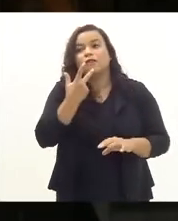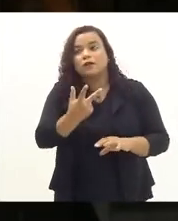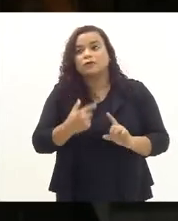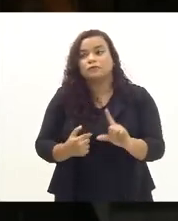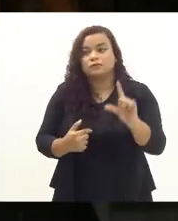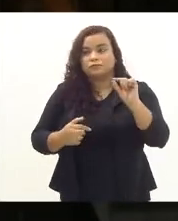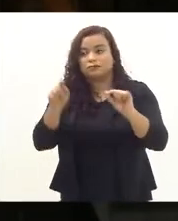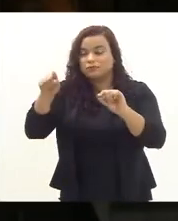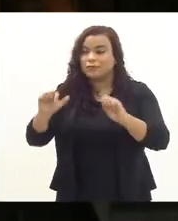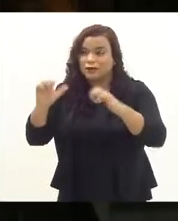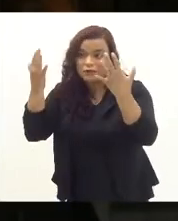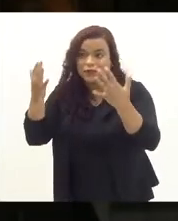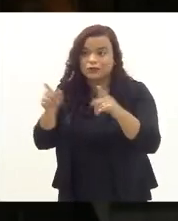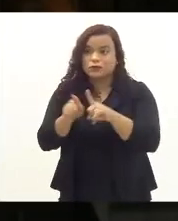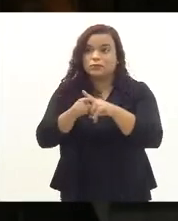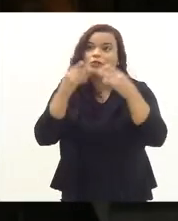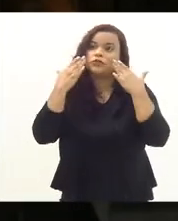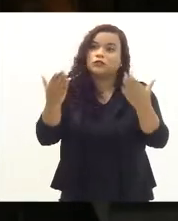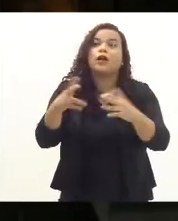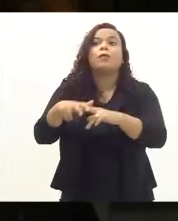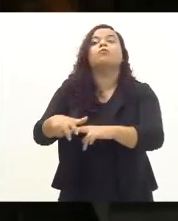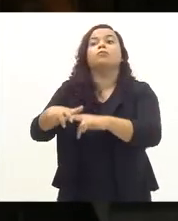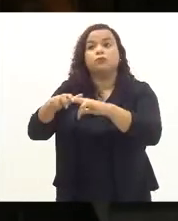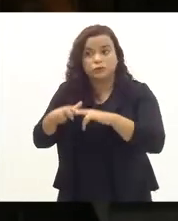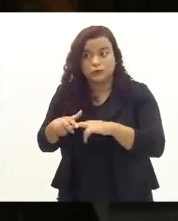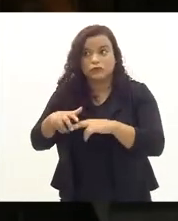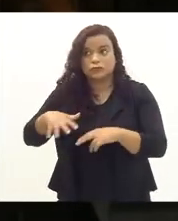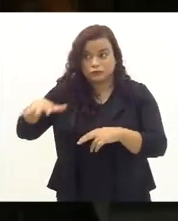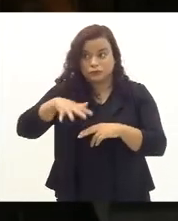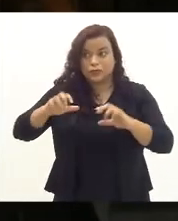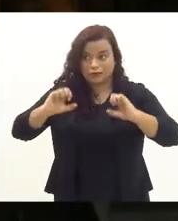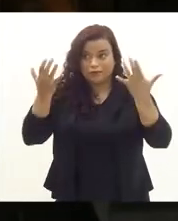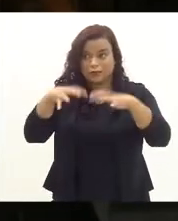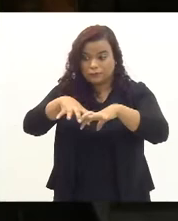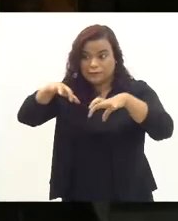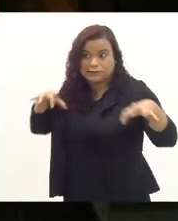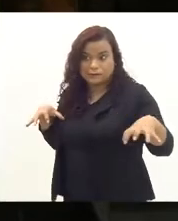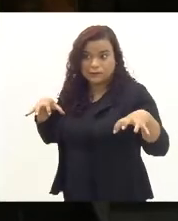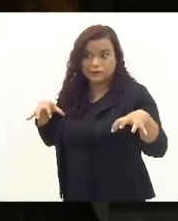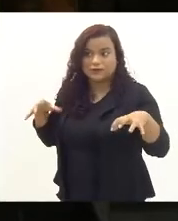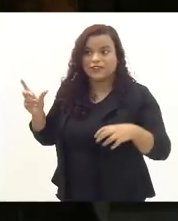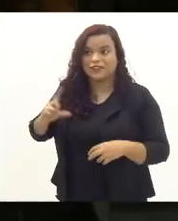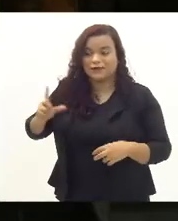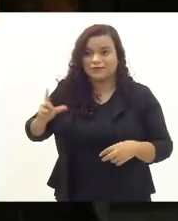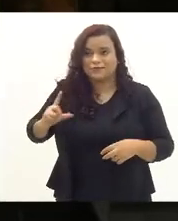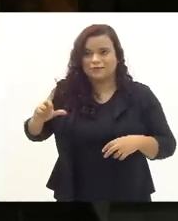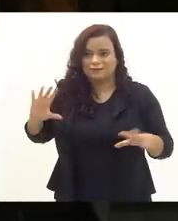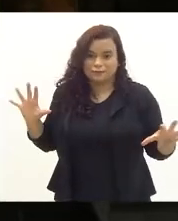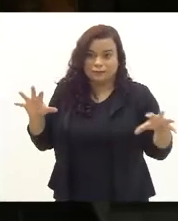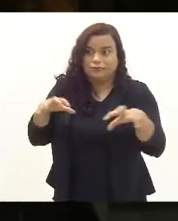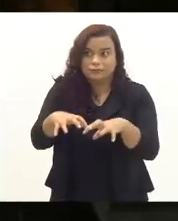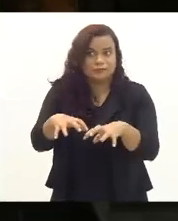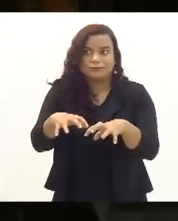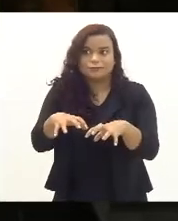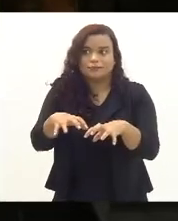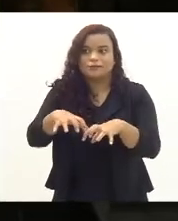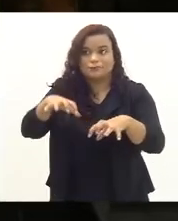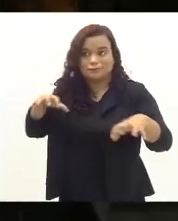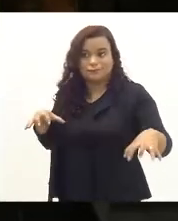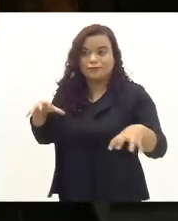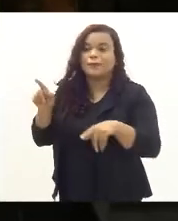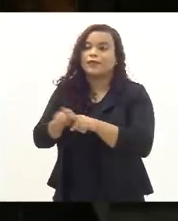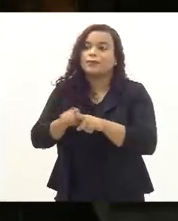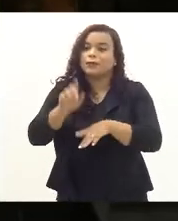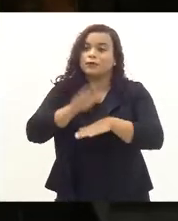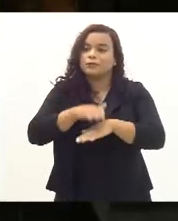esse evento é destaco que a por essa é a parte do evento que ele Centralizado que pelo que a gente entendeu é promovida